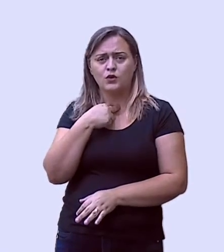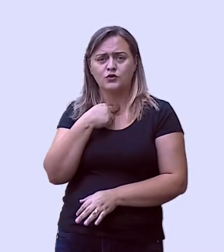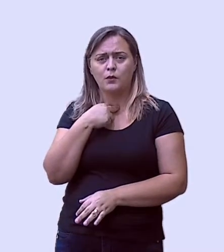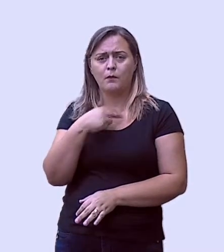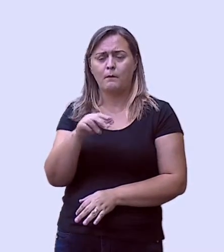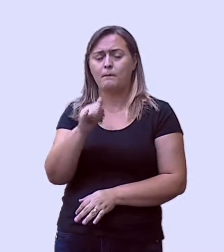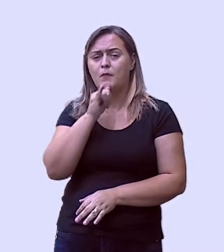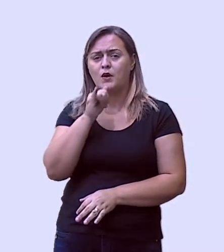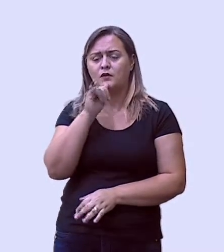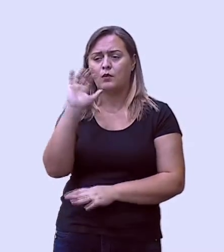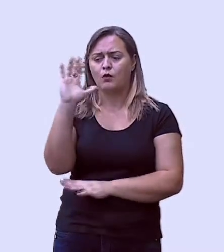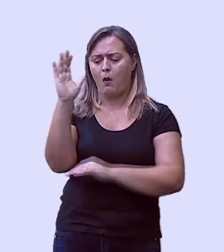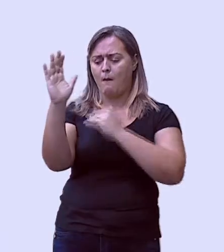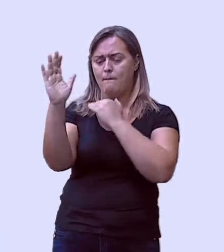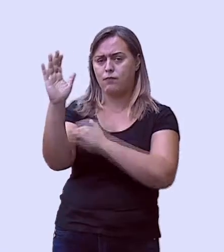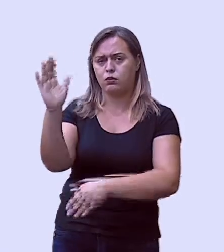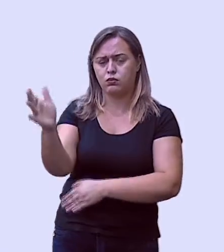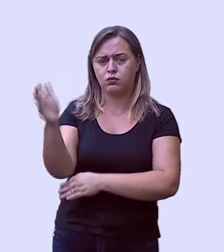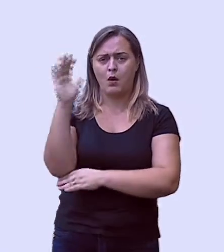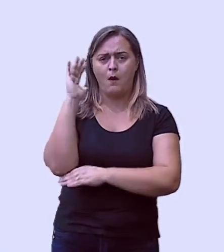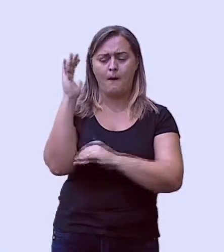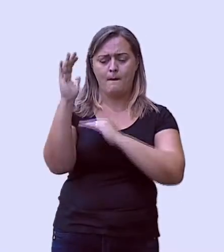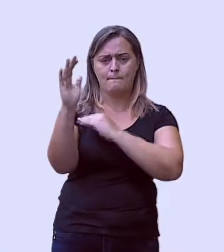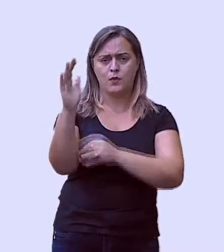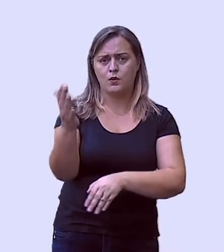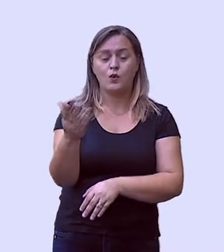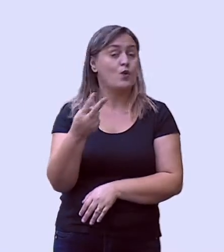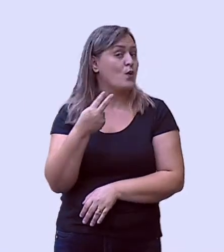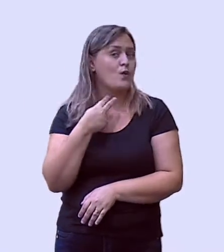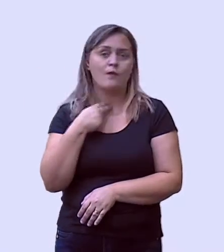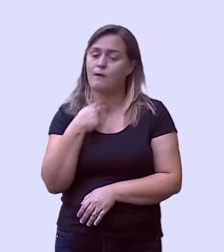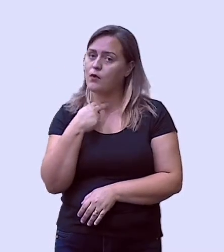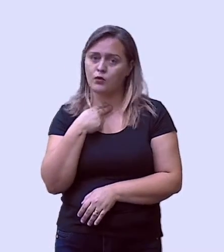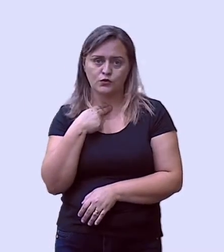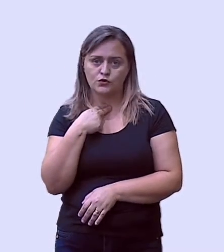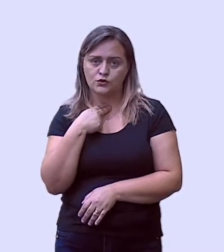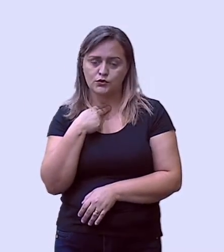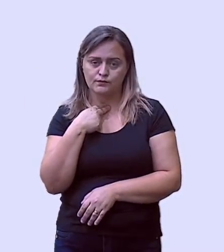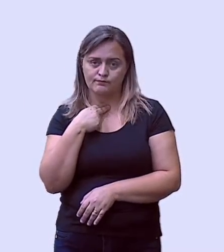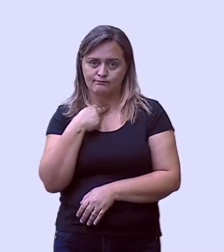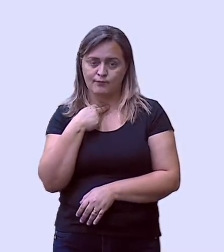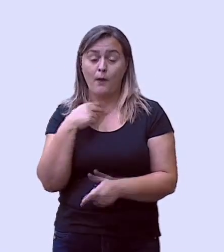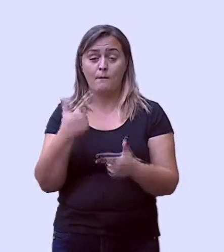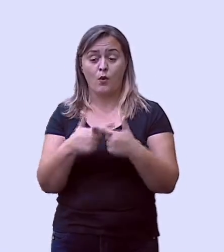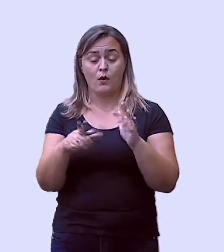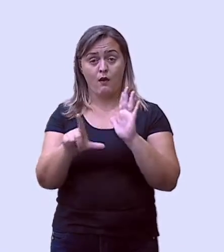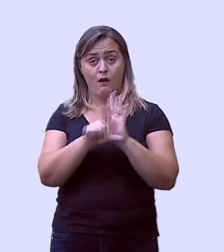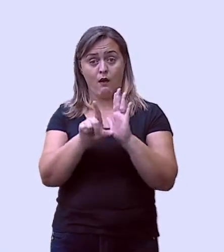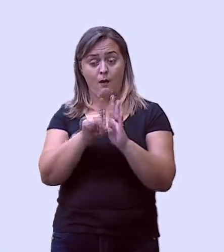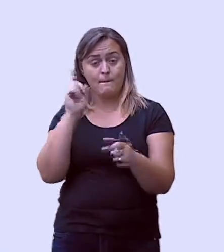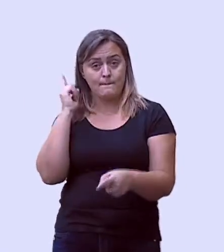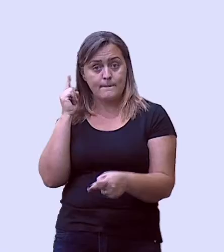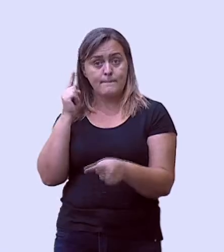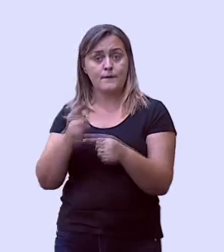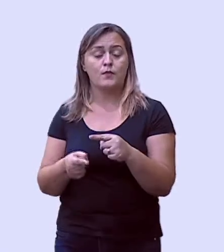ilegal das árvores que ali existem, que já são poucas, não é mesmo? Bom, nessa região